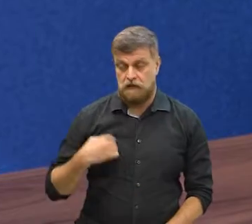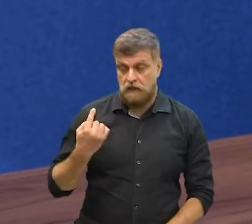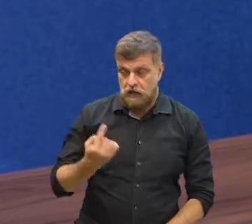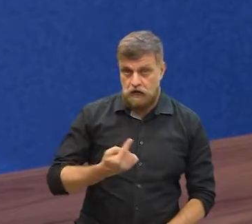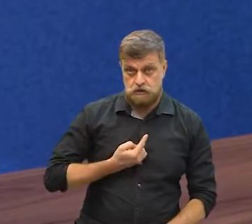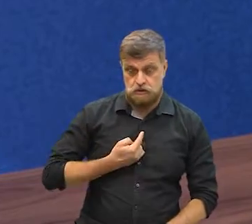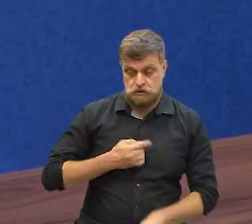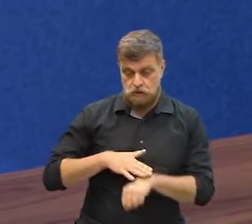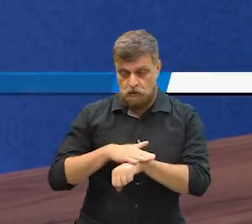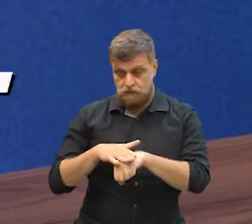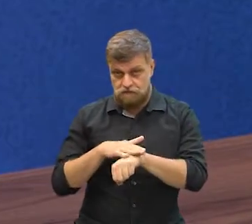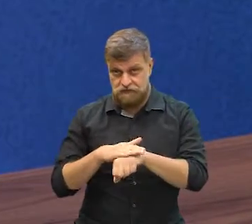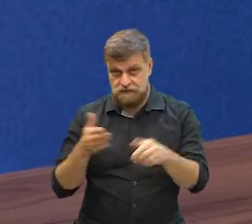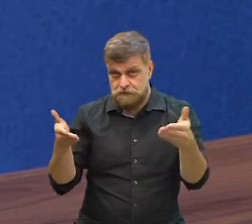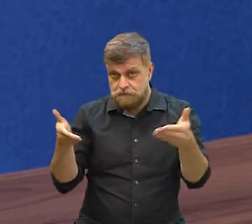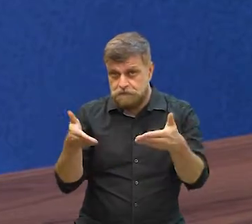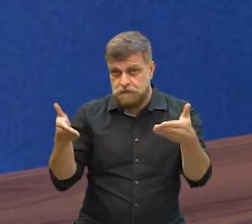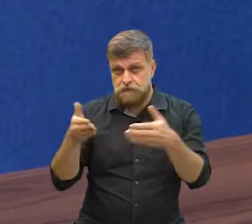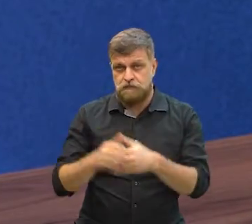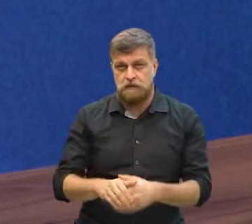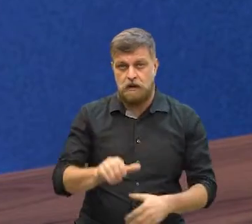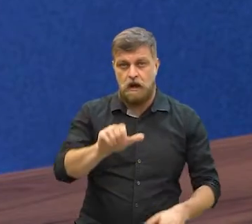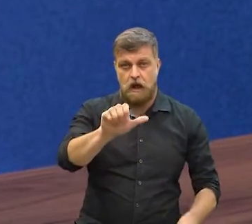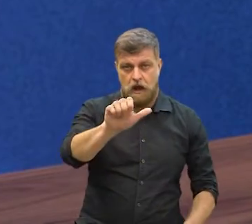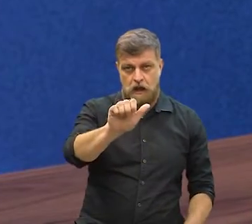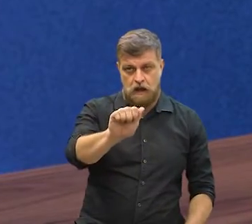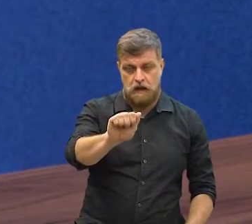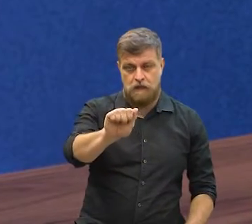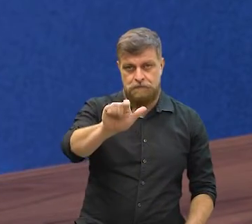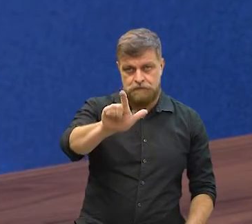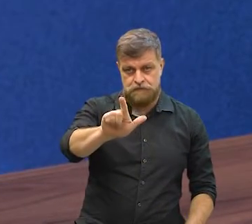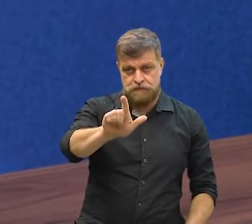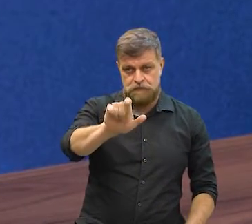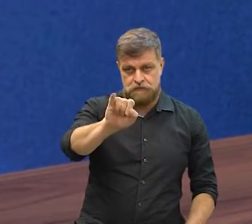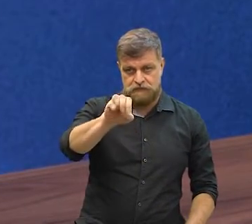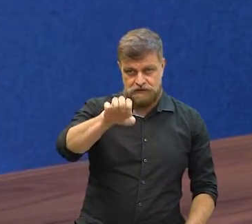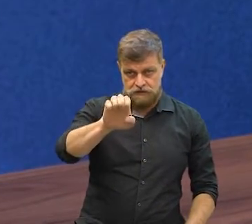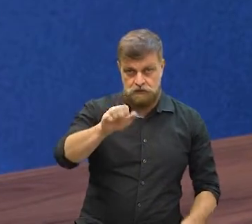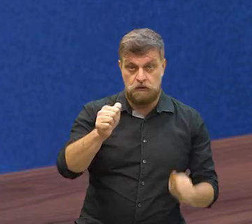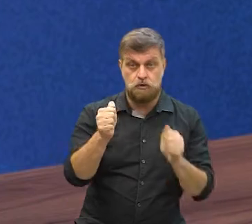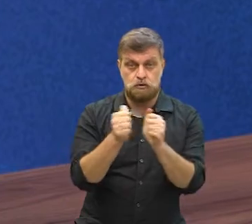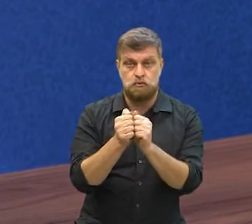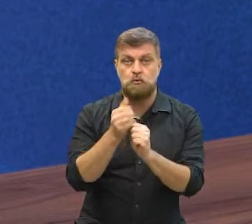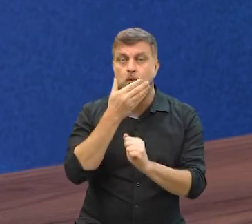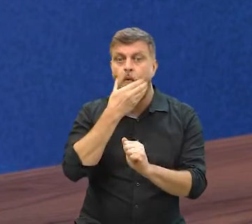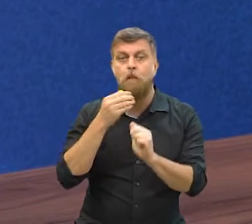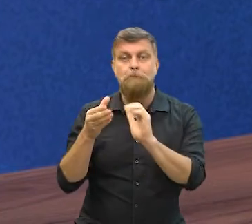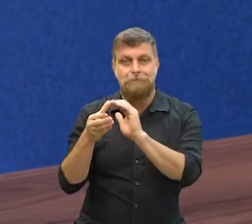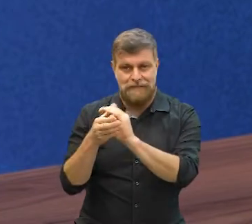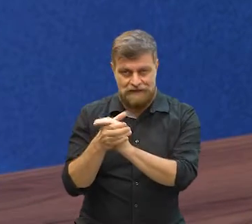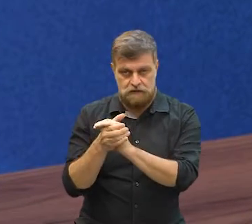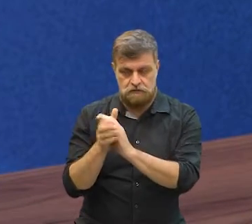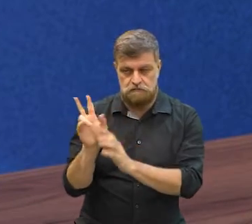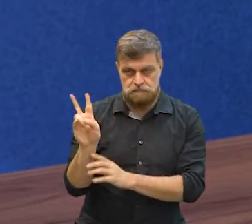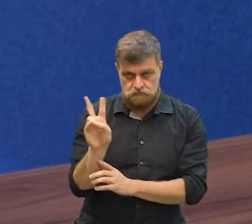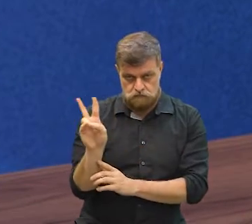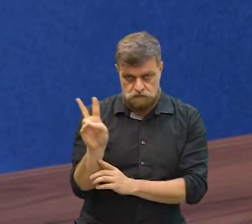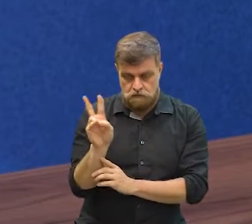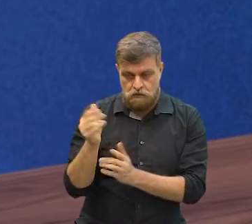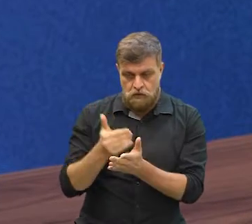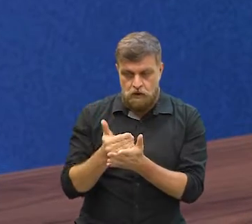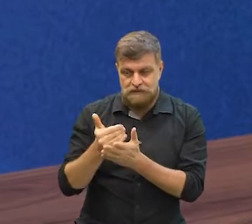E a gente conversa agora com a Aline, que ela e o marido Rodrigo começaram